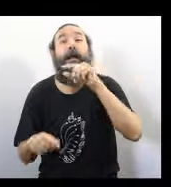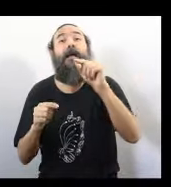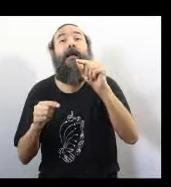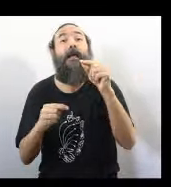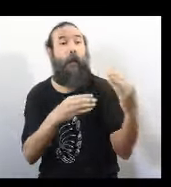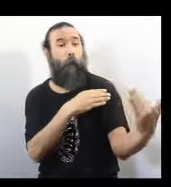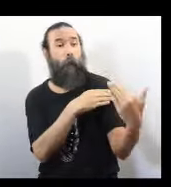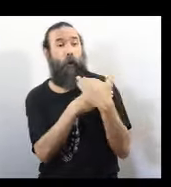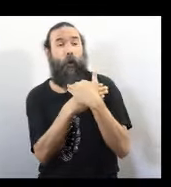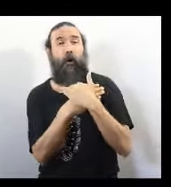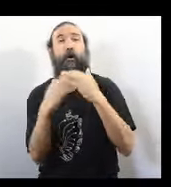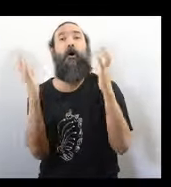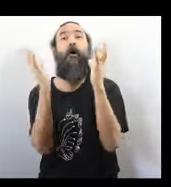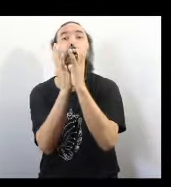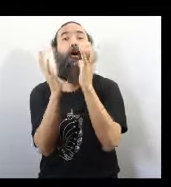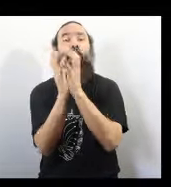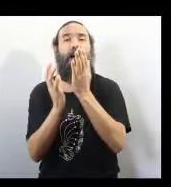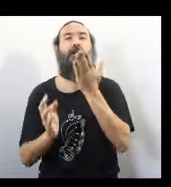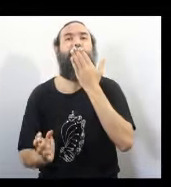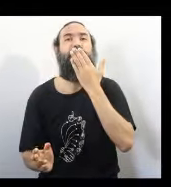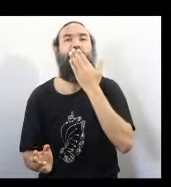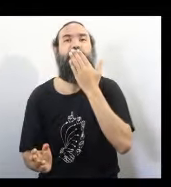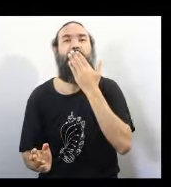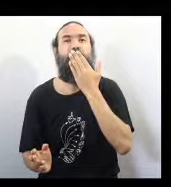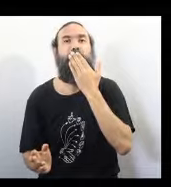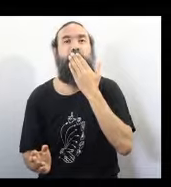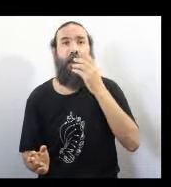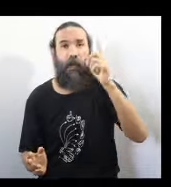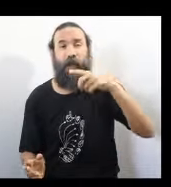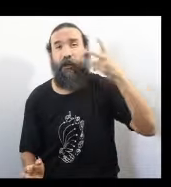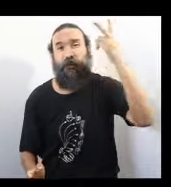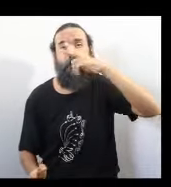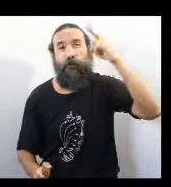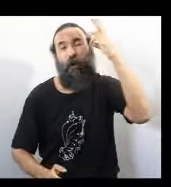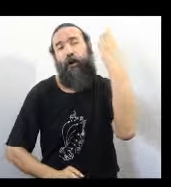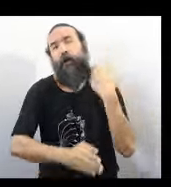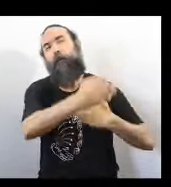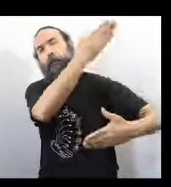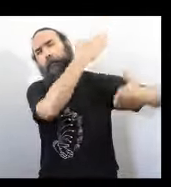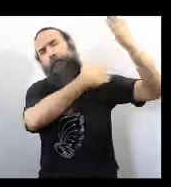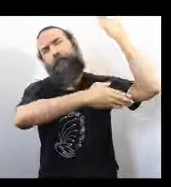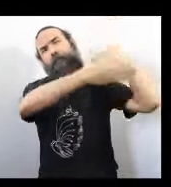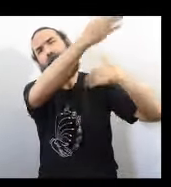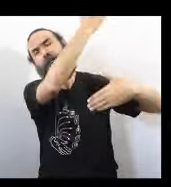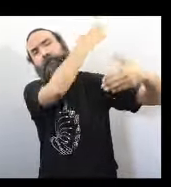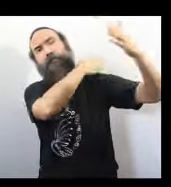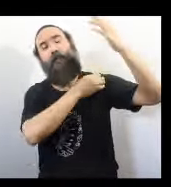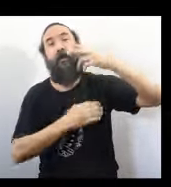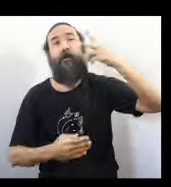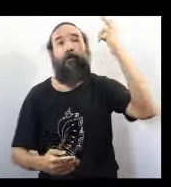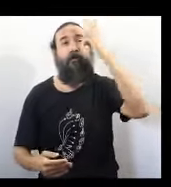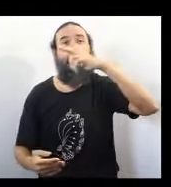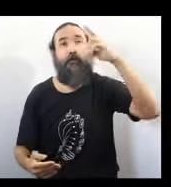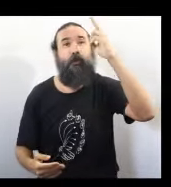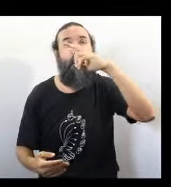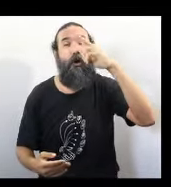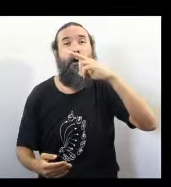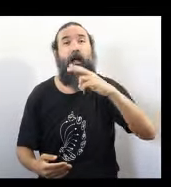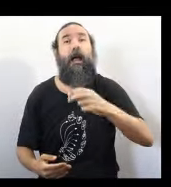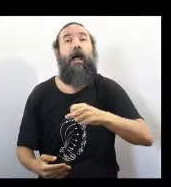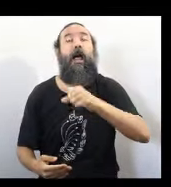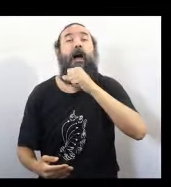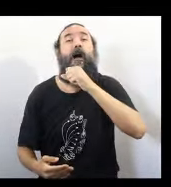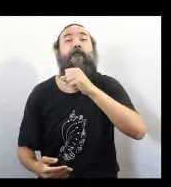que protegia toda a aldeia. Histórias do fundo das águas. História